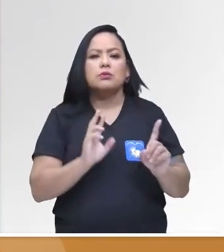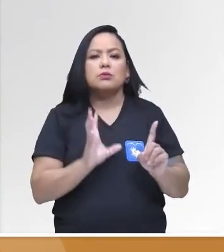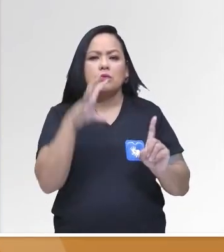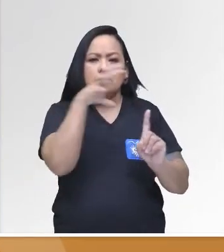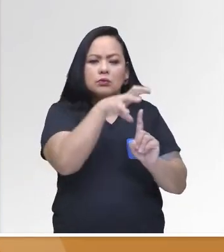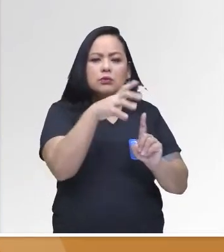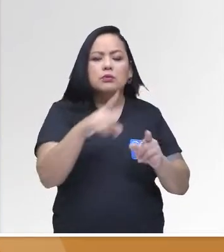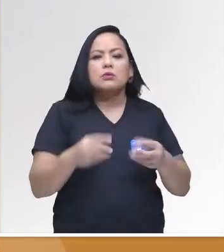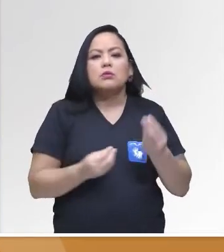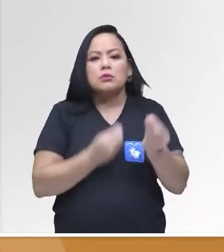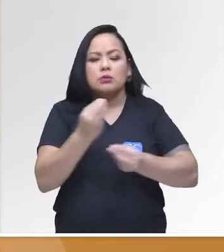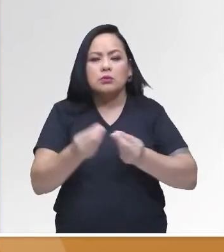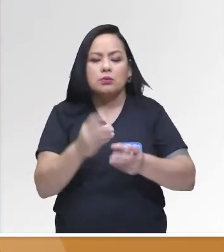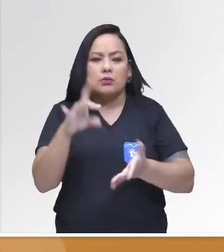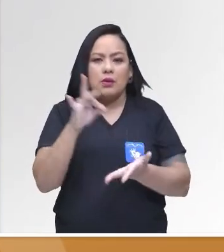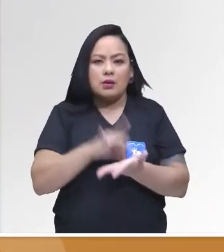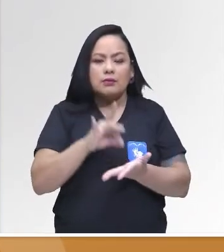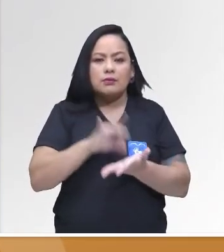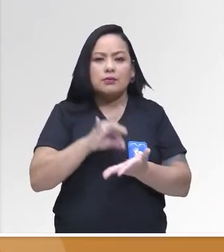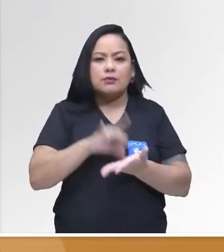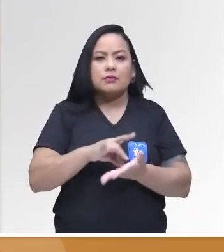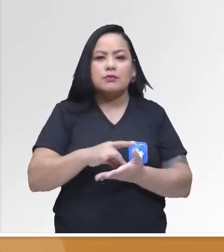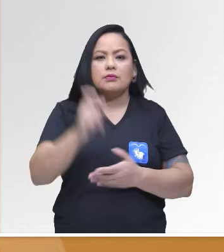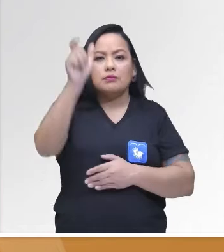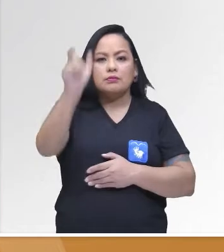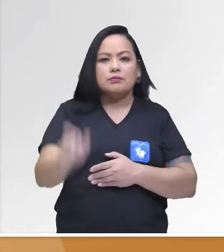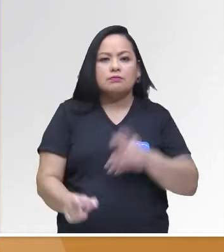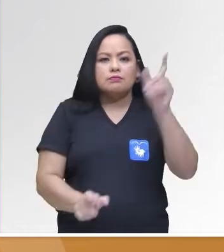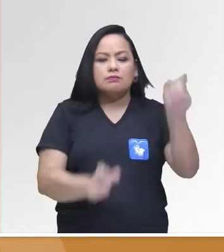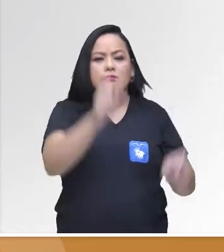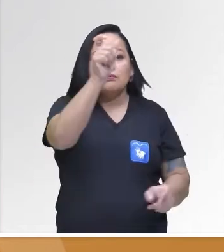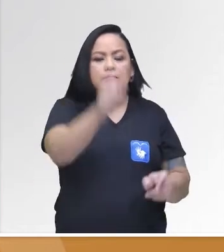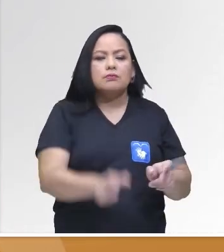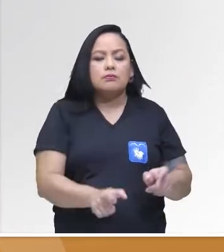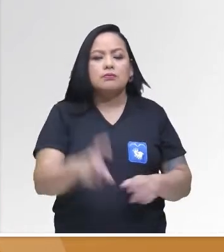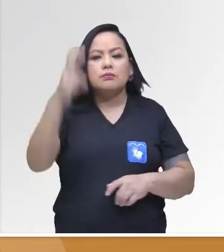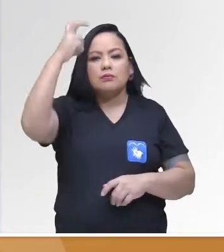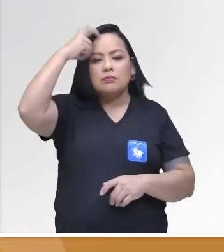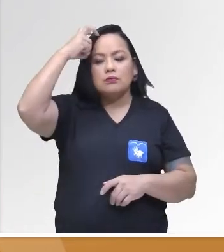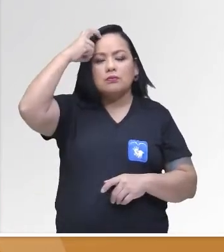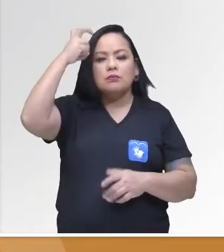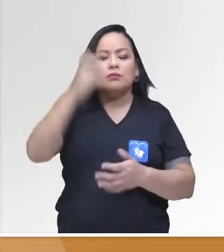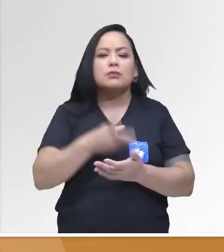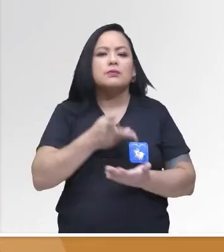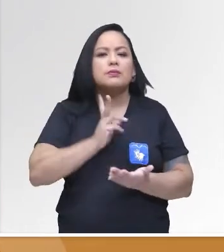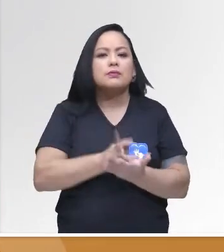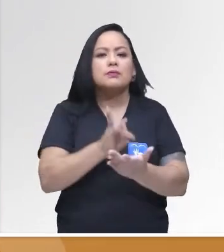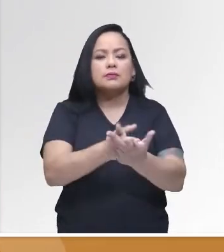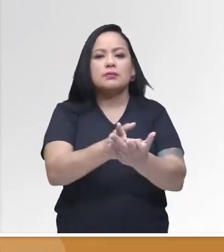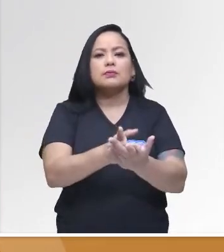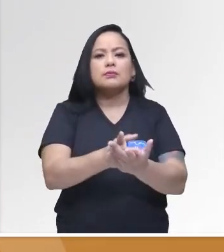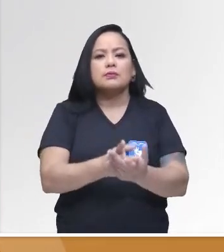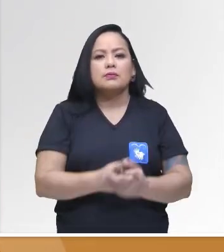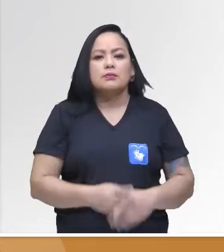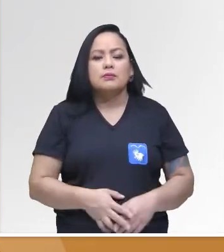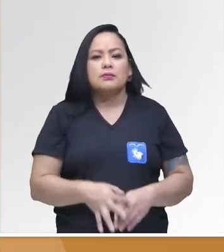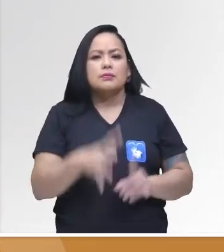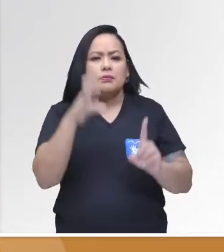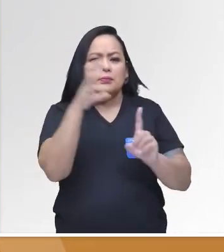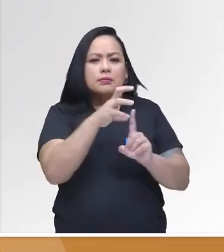especificamente a realidade daqueles sujeitos. A cultura sempre irá refletir